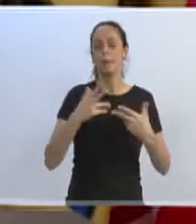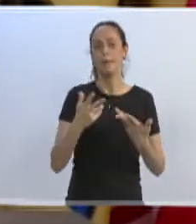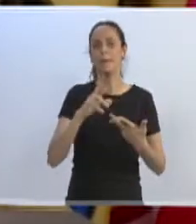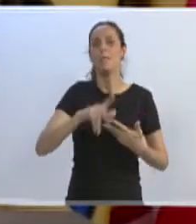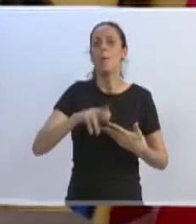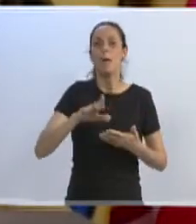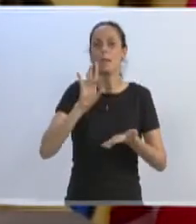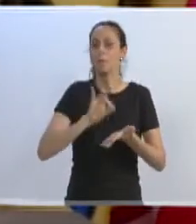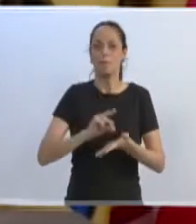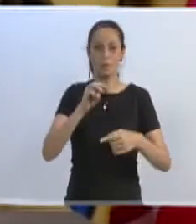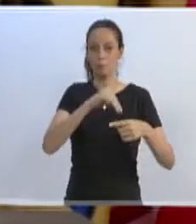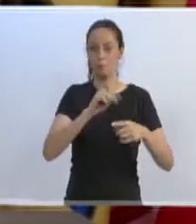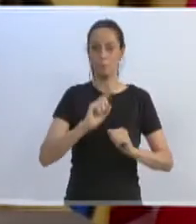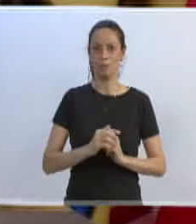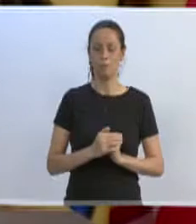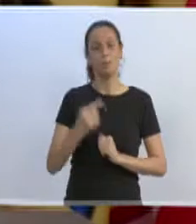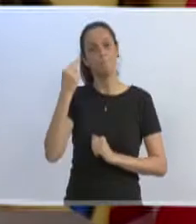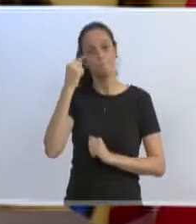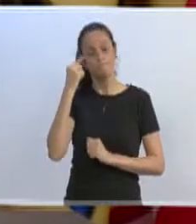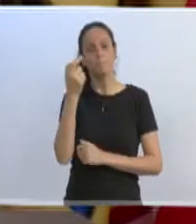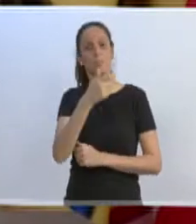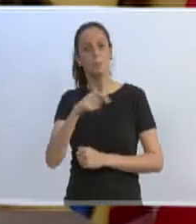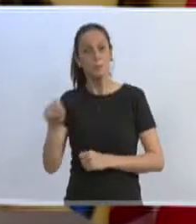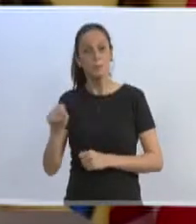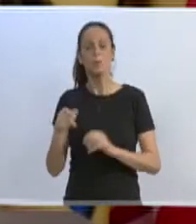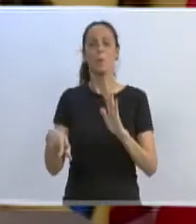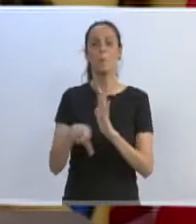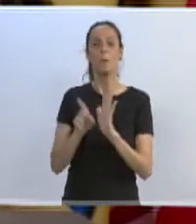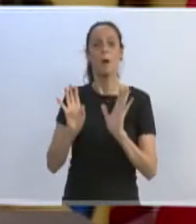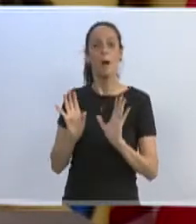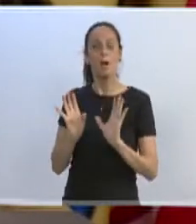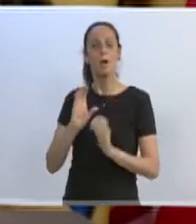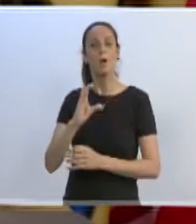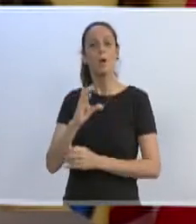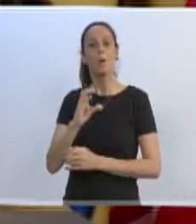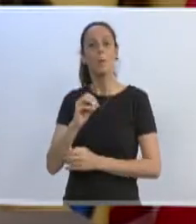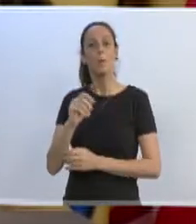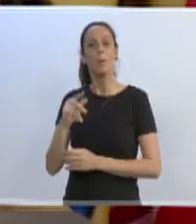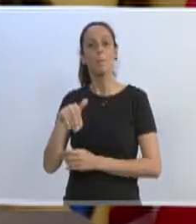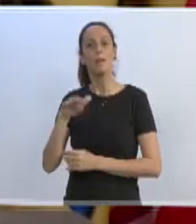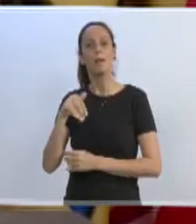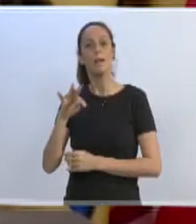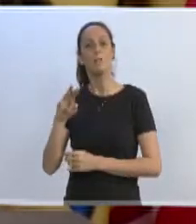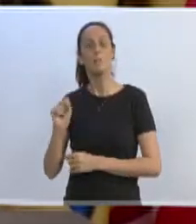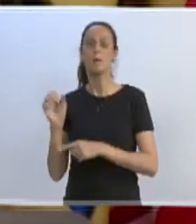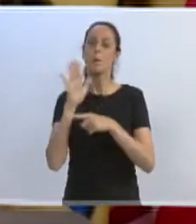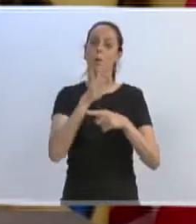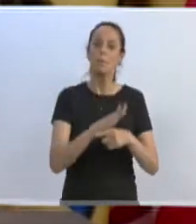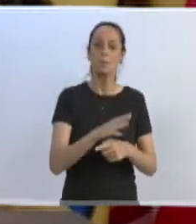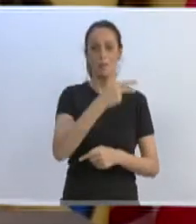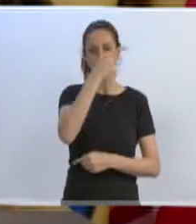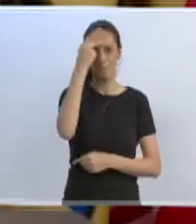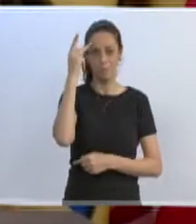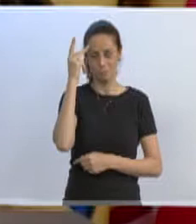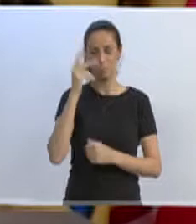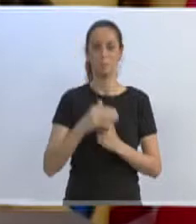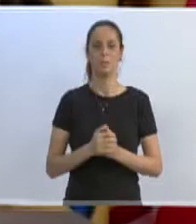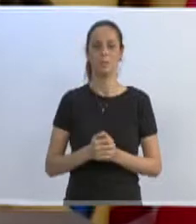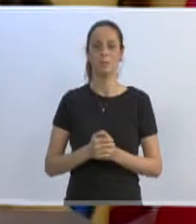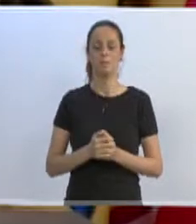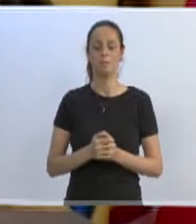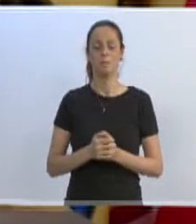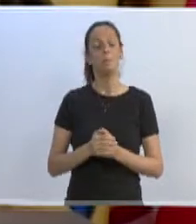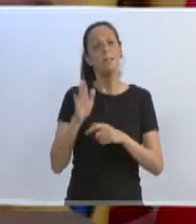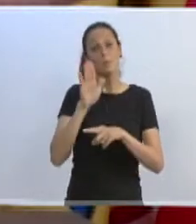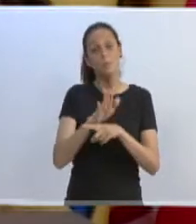uma associação ou quem sabe uma cooperativa que vai poder ir de encontro direto a necessidade da nossa comunidade